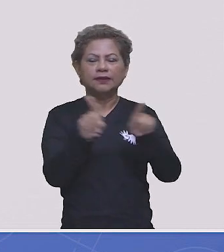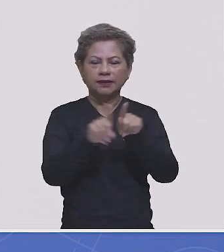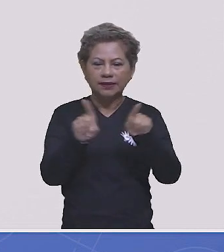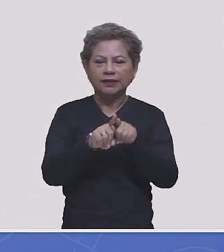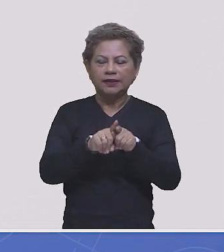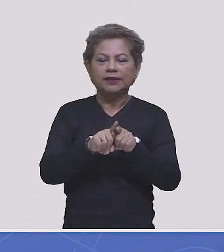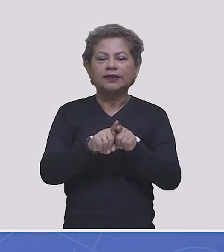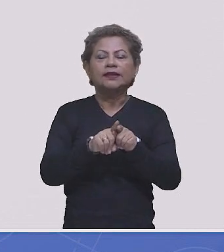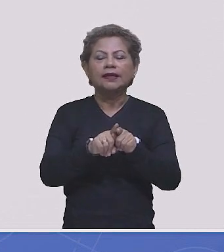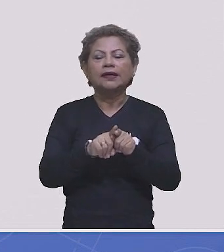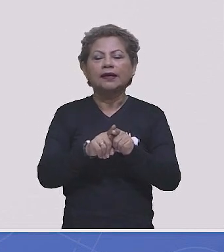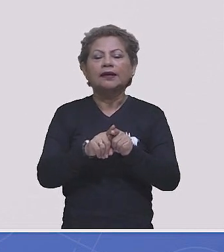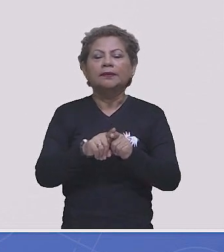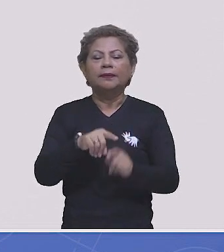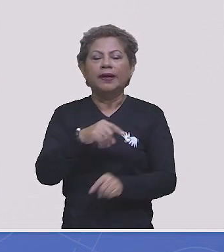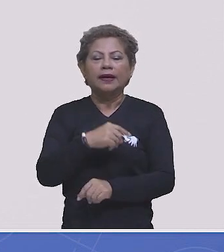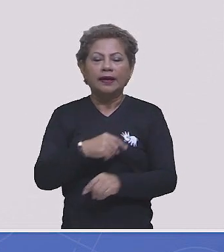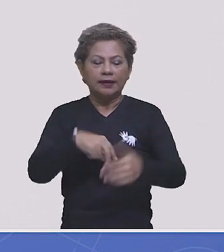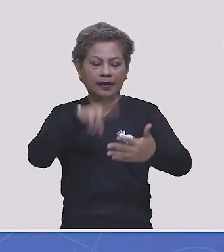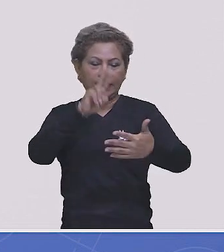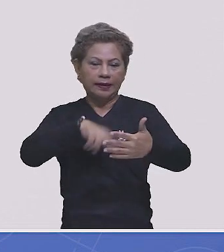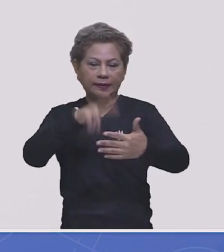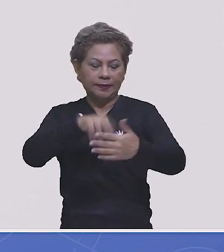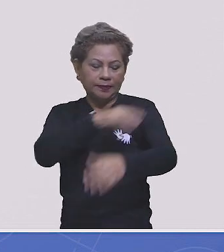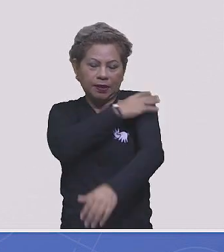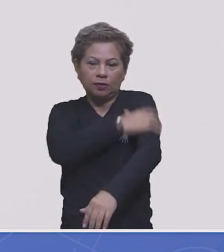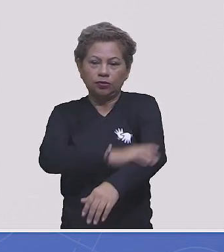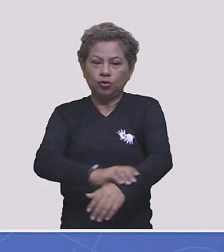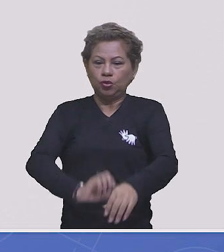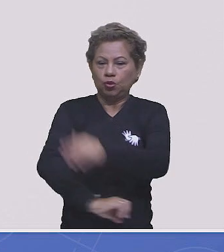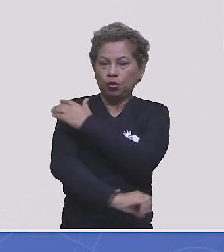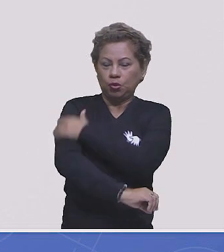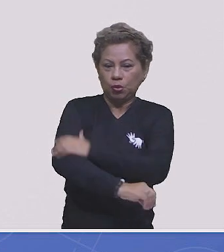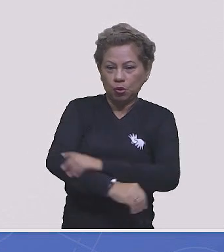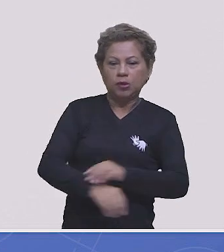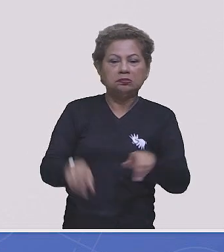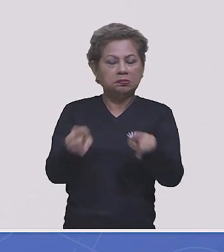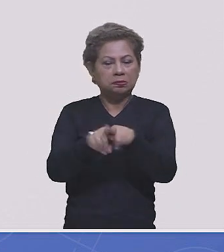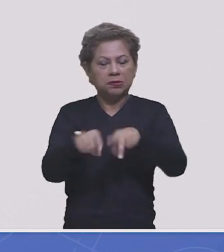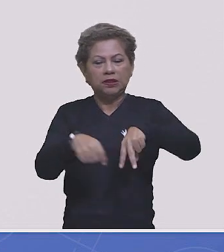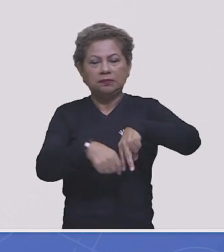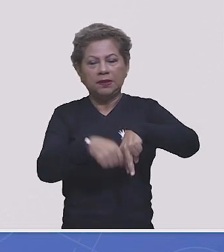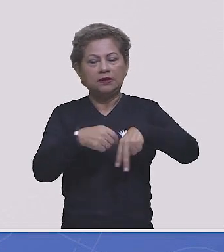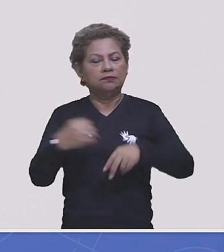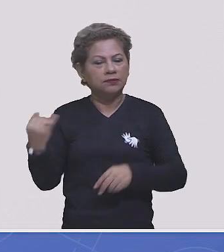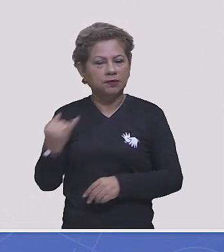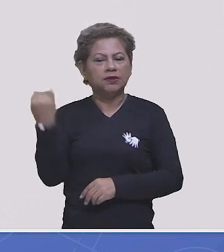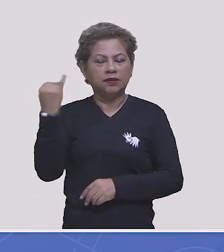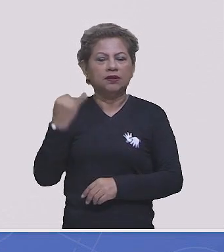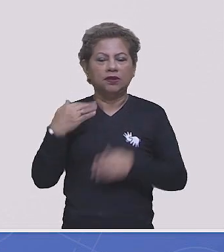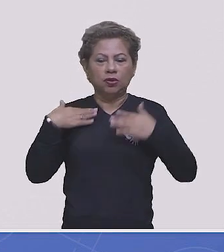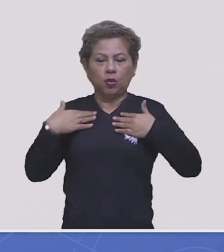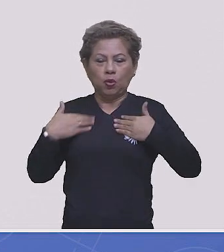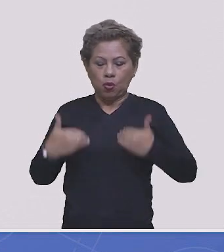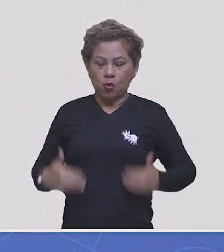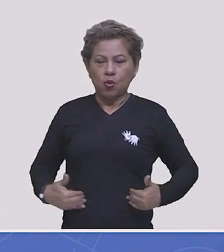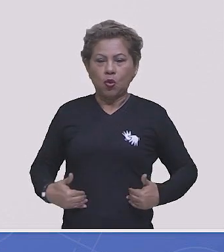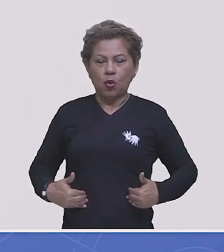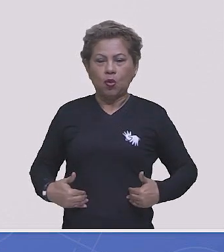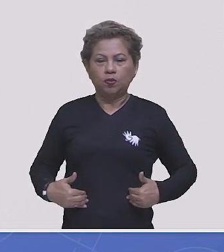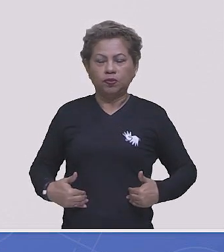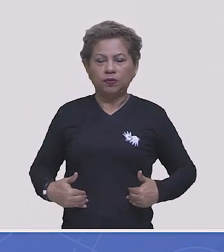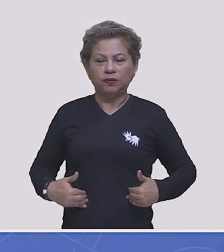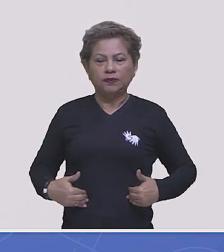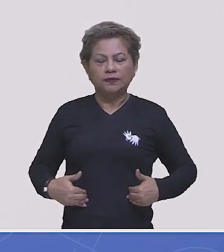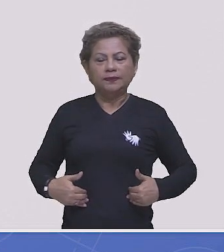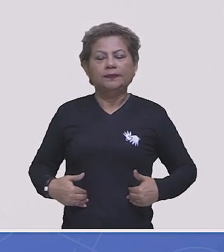membros superiores e inferiores, dos braços e das pernas. Ou seja, o corpo e os olhos ficavam de